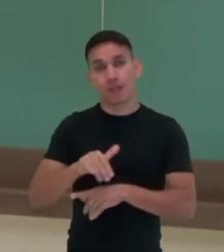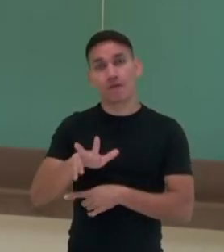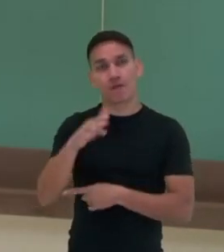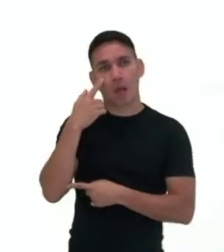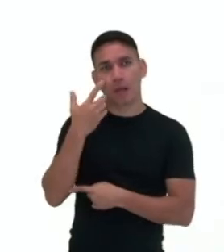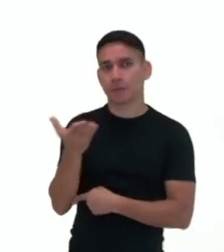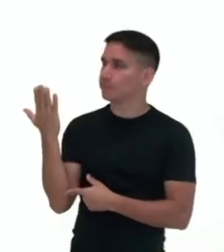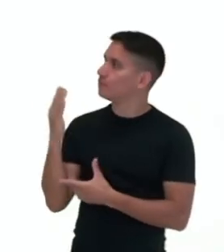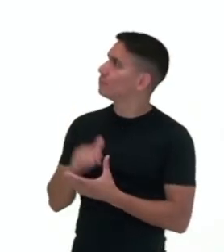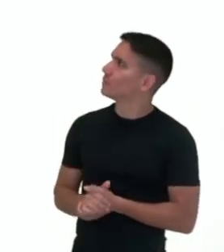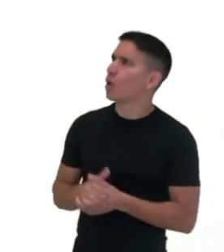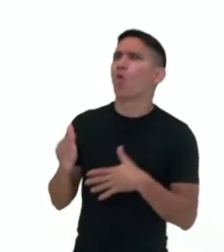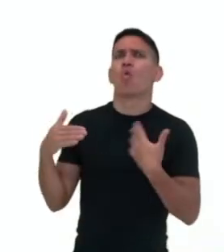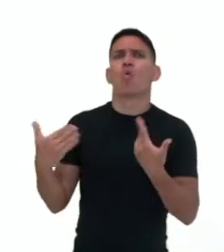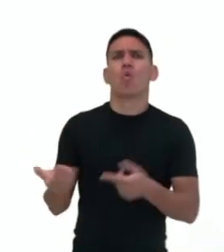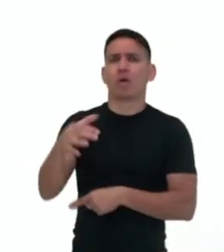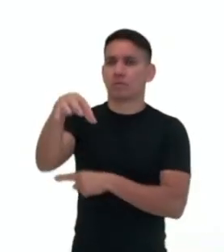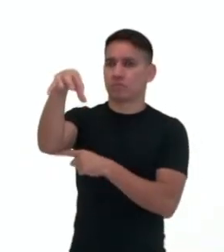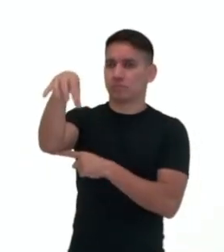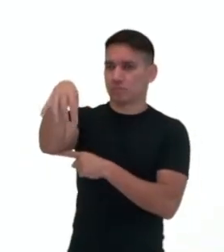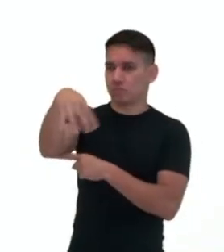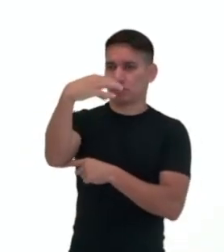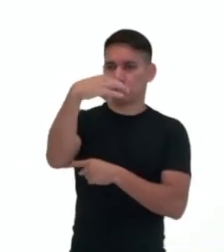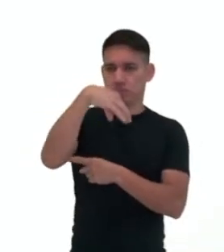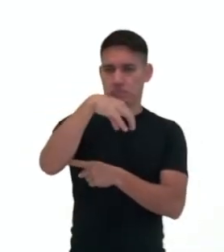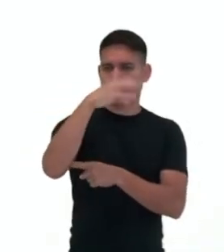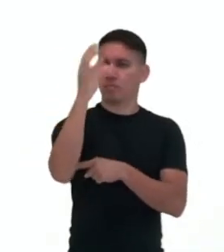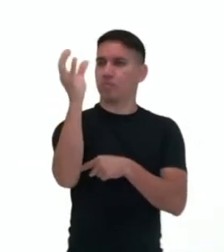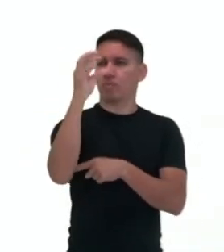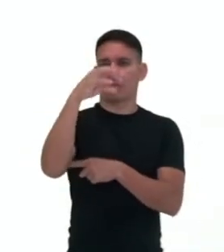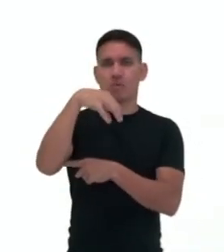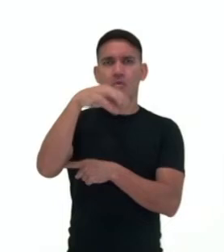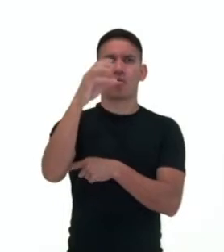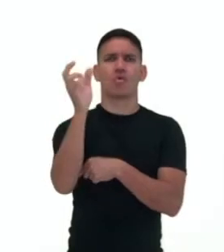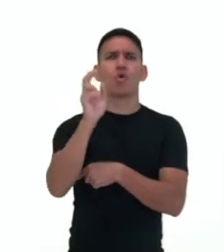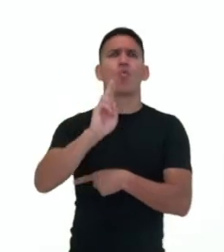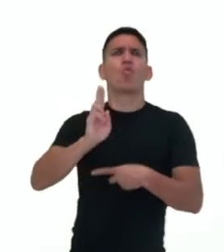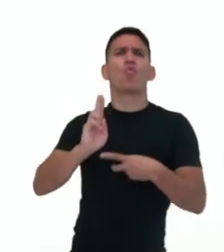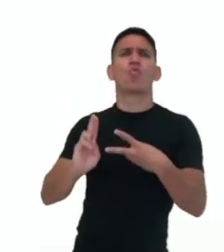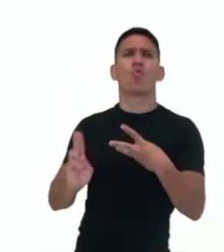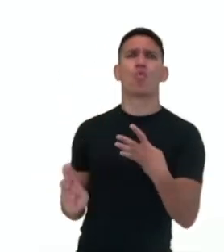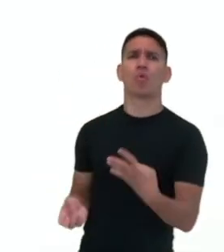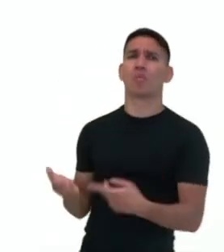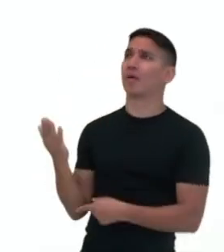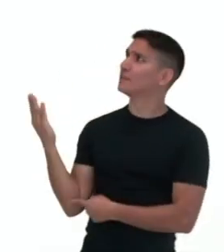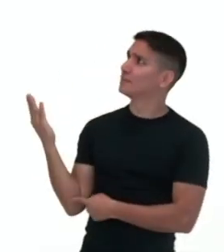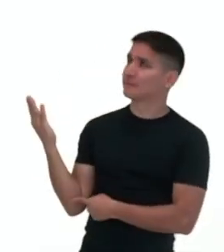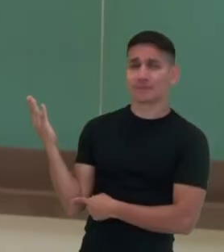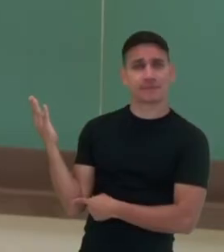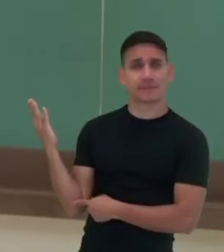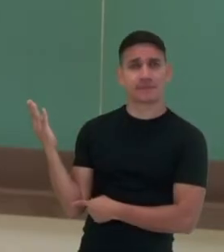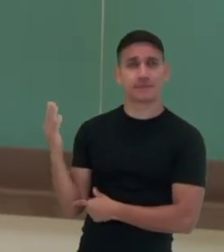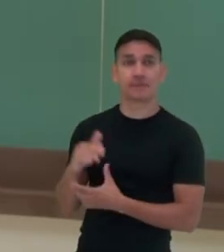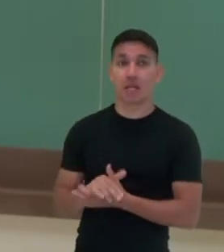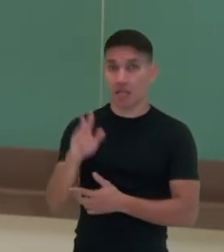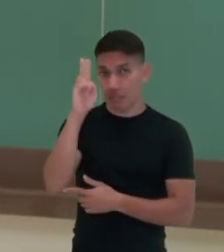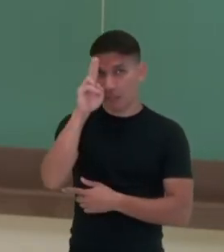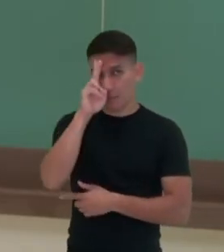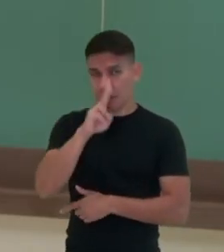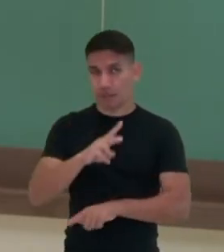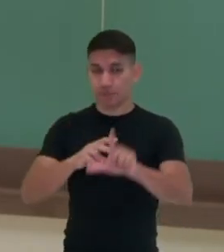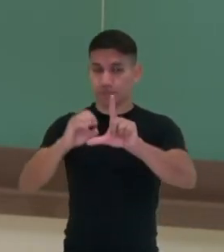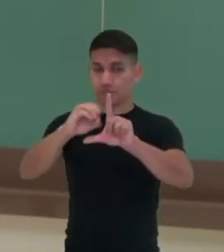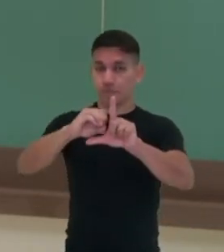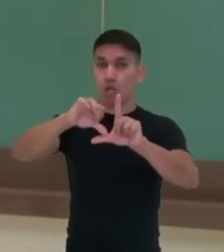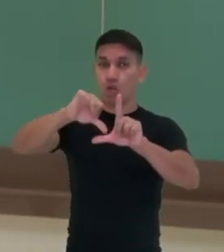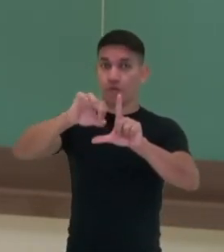lá. Classifique os ângulos destacados abaixo em reto, raso, agudo ou obtuso, tá? Lembrando que o reto equivale a 90